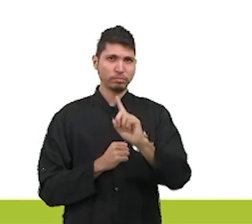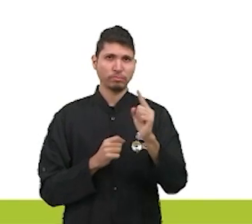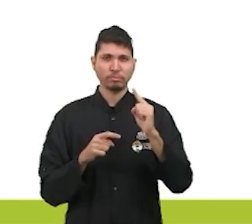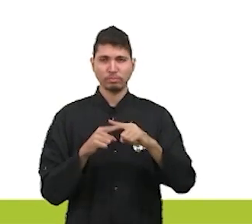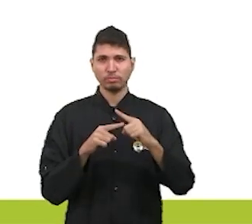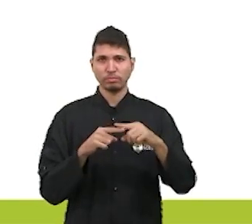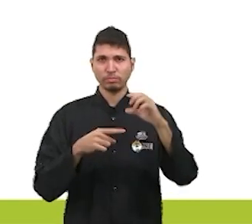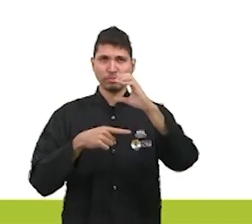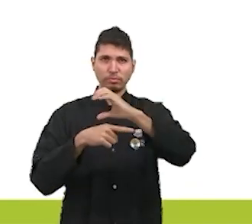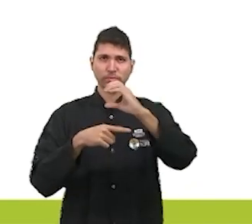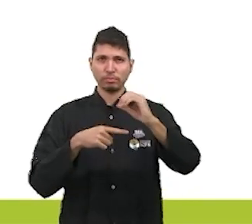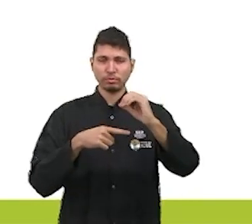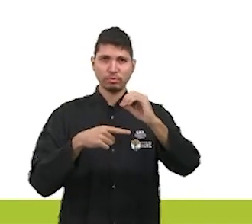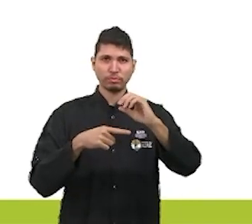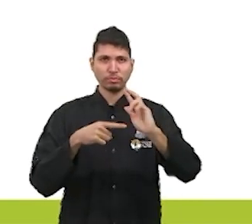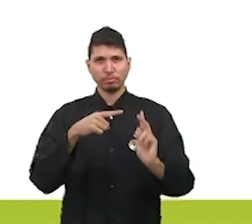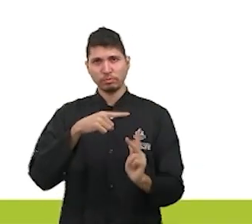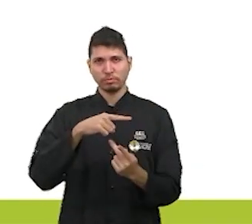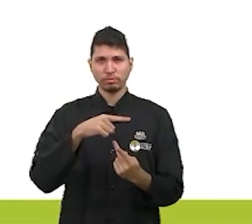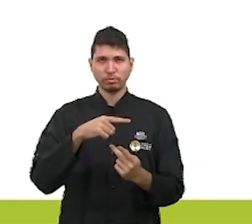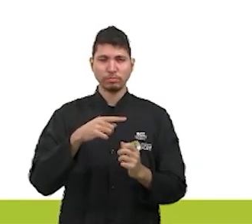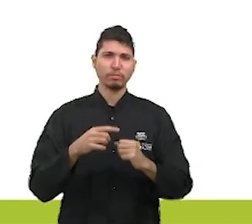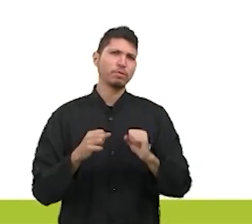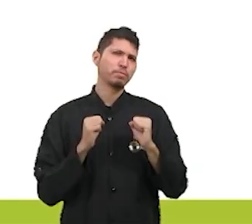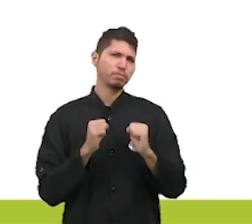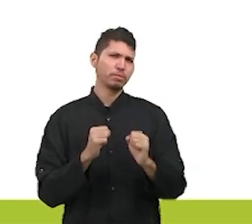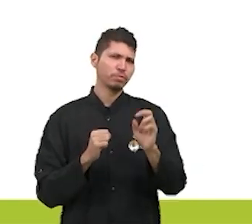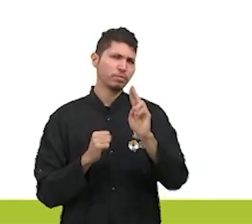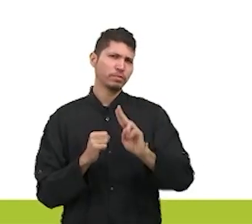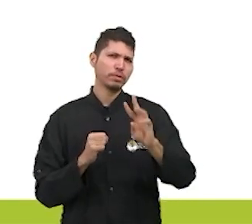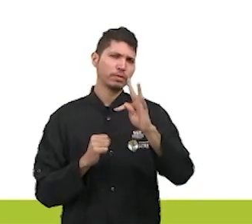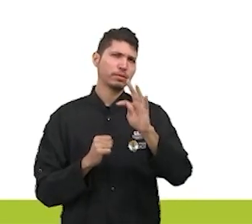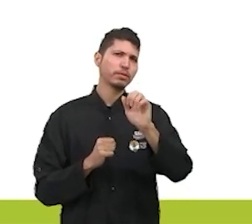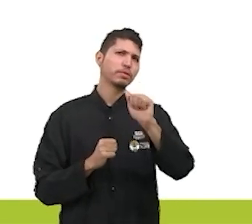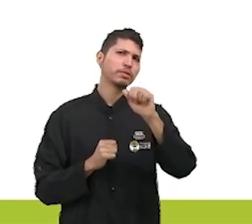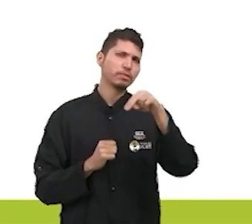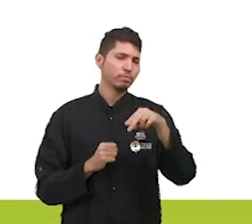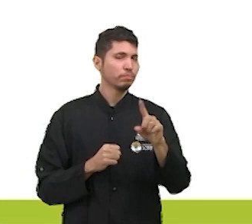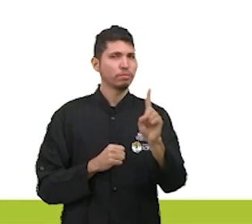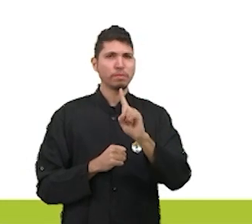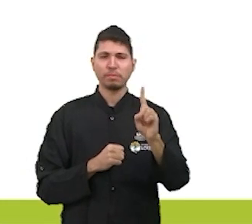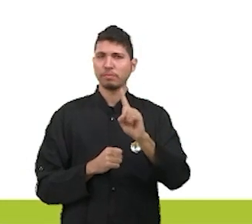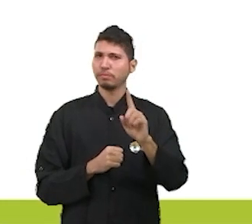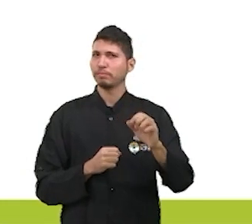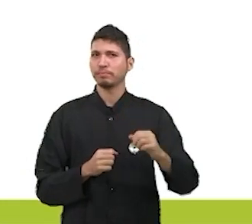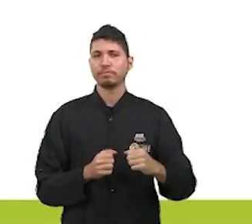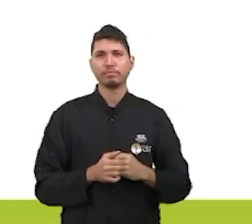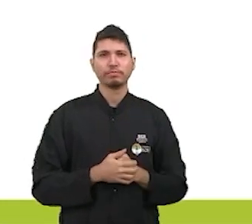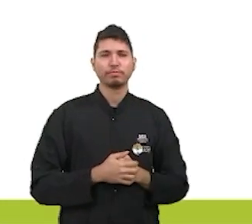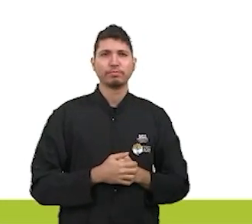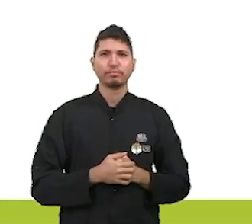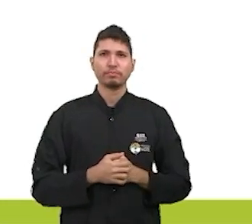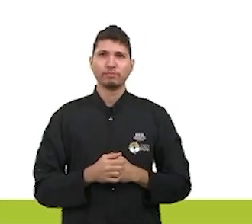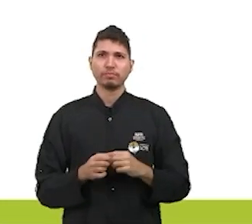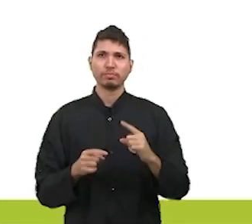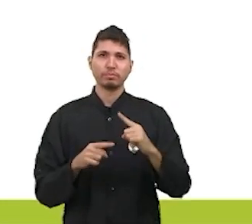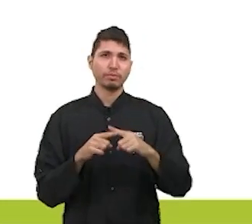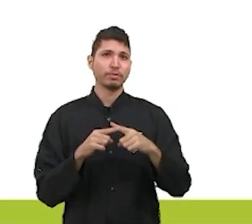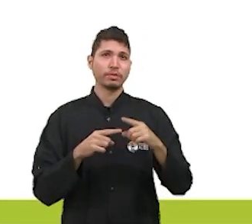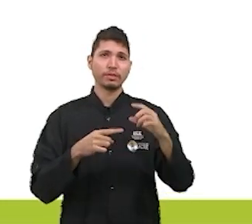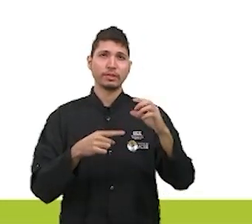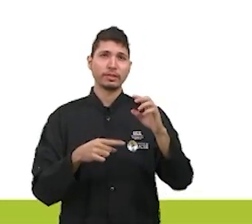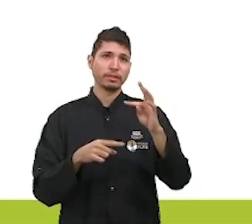Cateto oposto sobre hipotenusa. Eu posso usar a tangente? Não, professor, eu não posso usar, porque a tangente é coca,